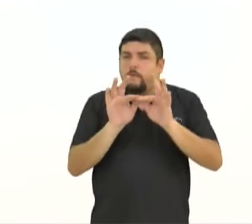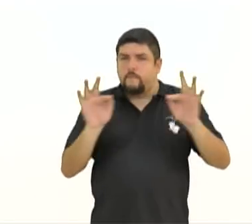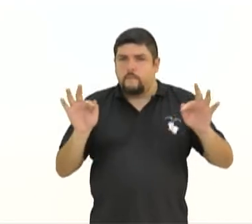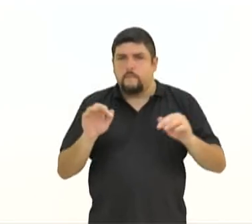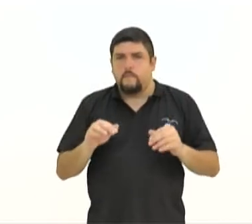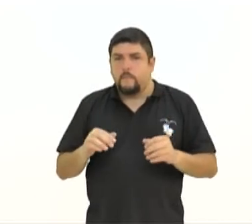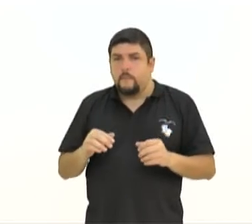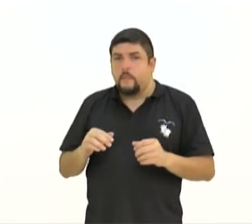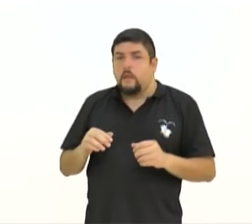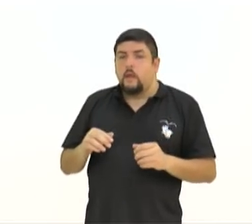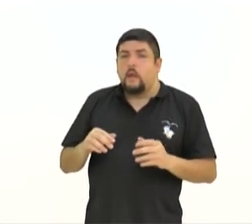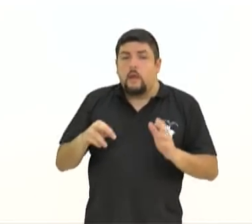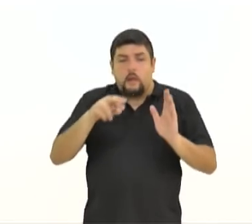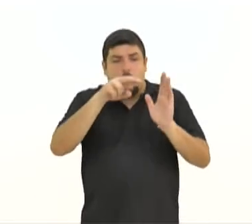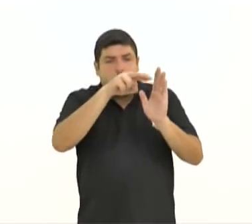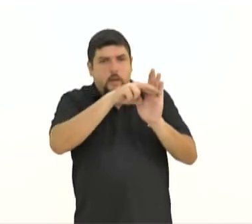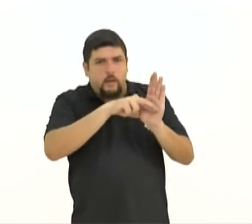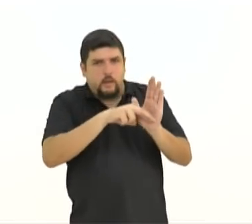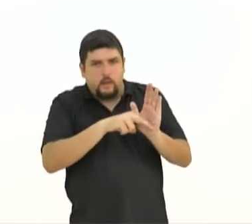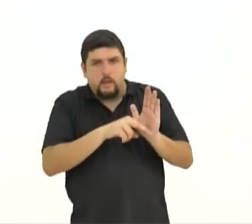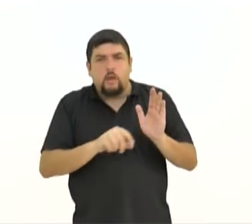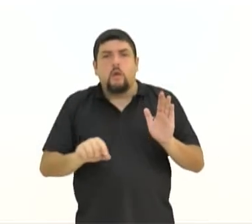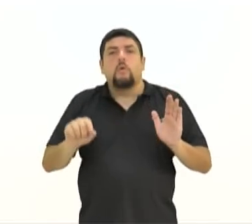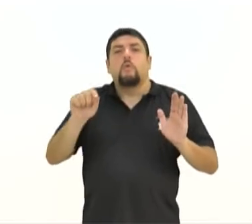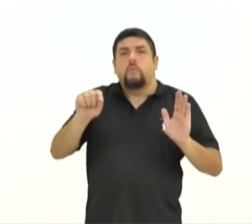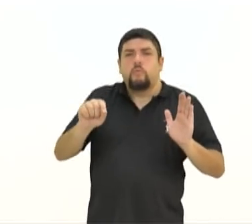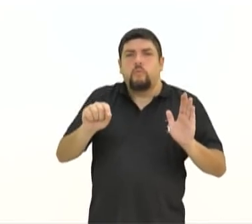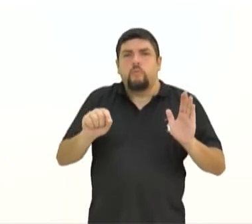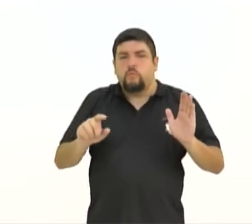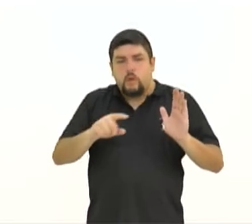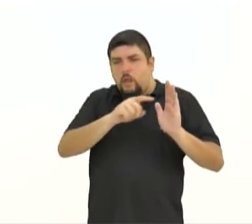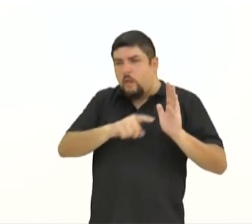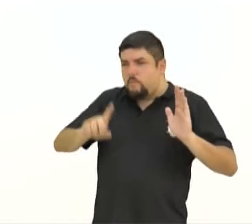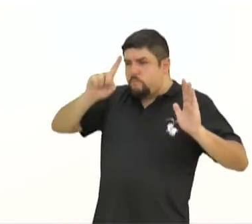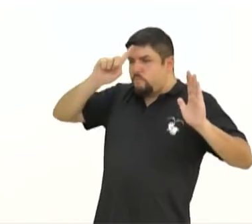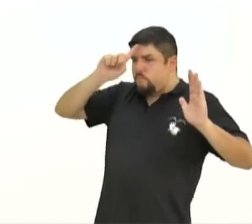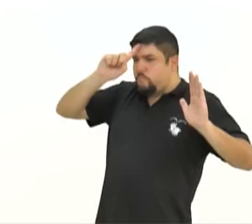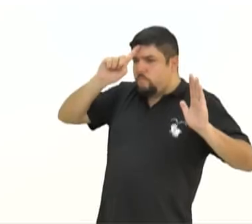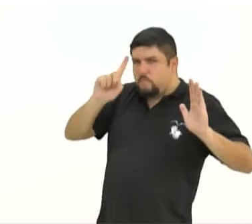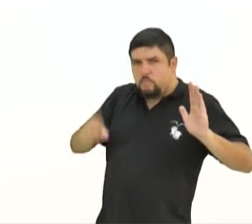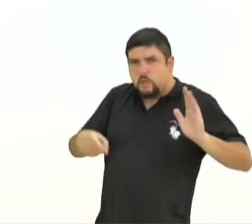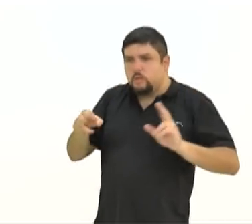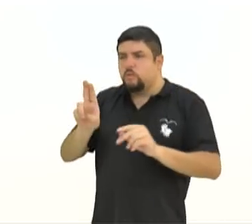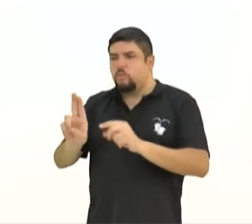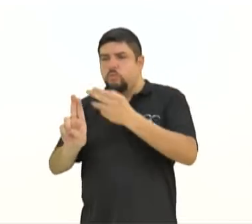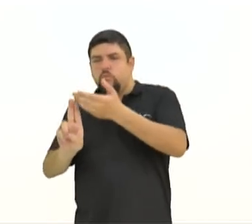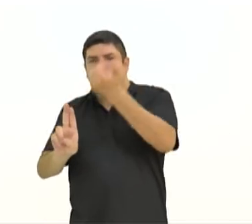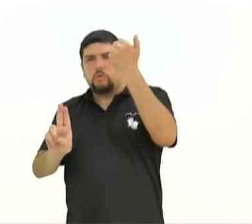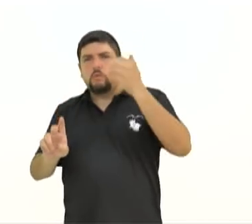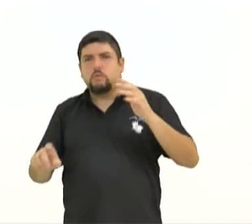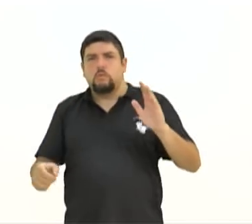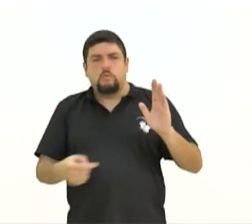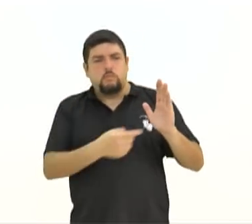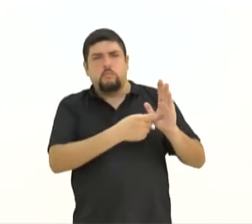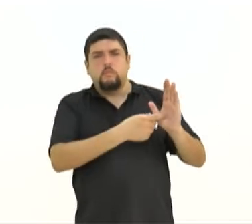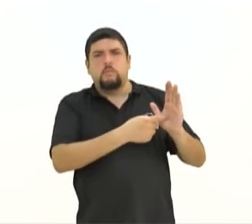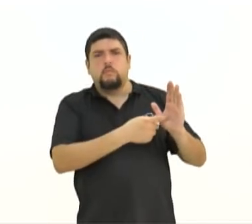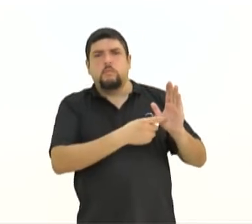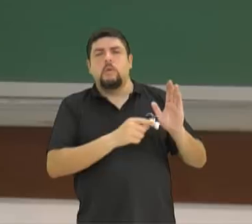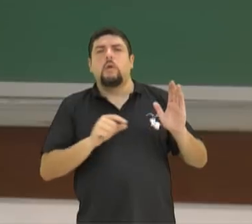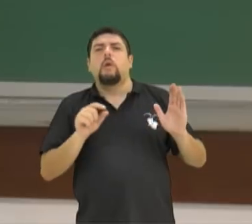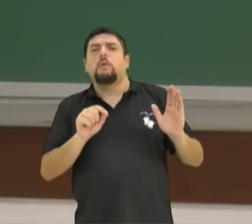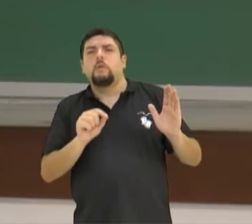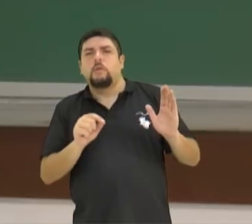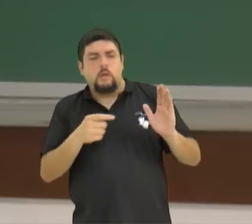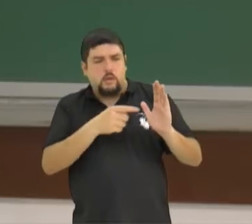reforma ortográfica decreta a extinção do trema, né? O sujeito dessa frase, quem que decreta? É o sujeito, que